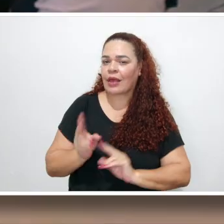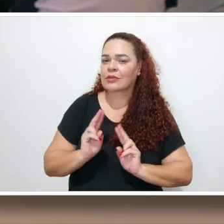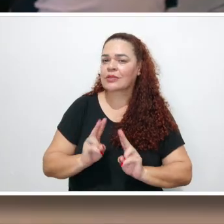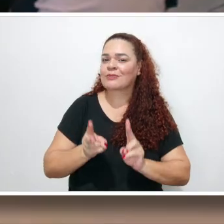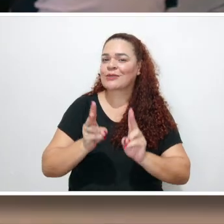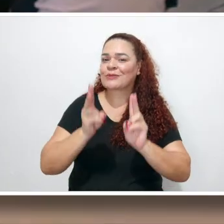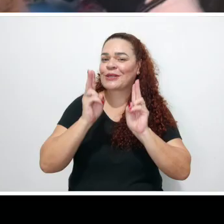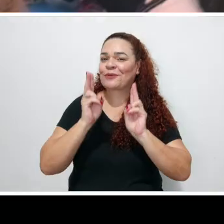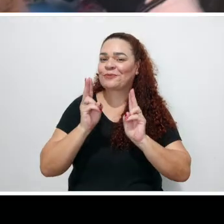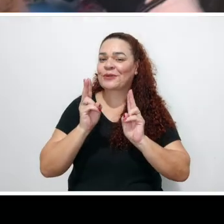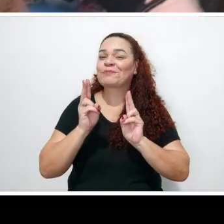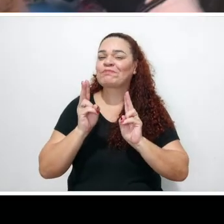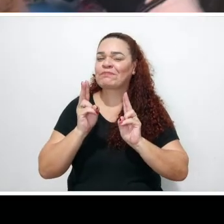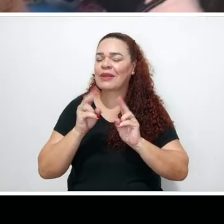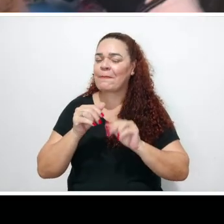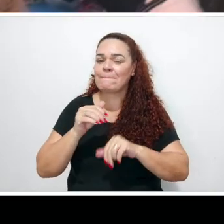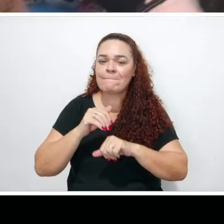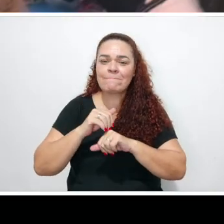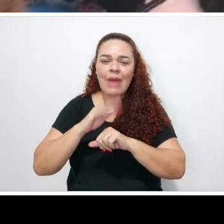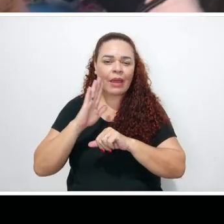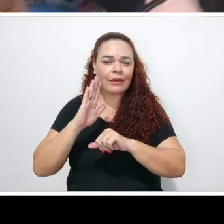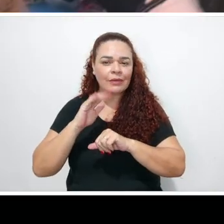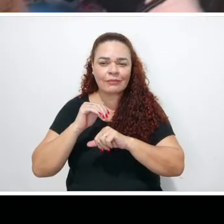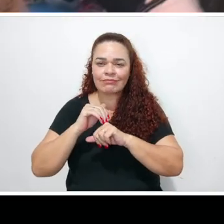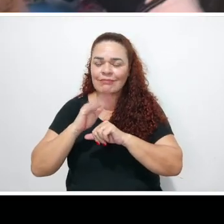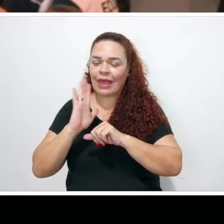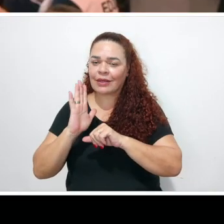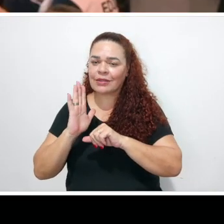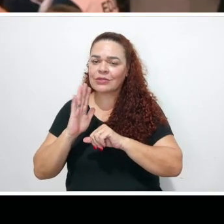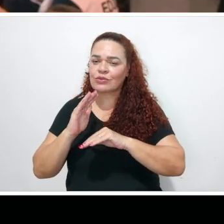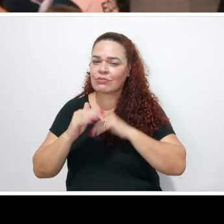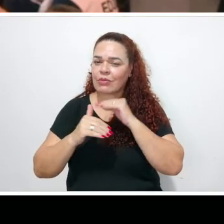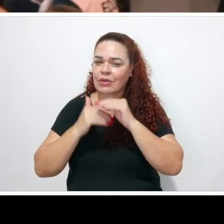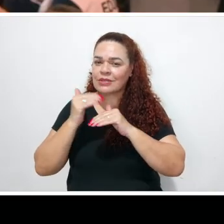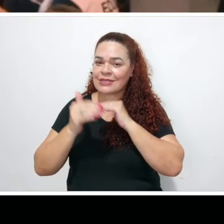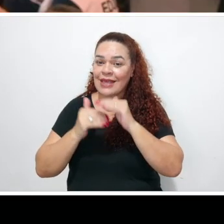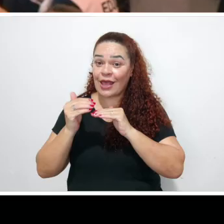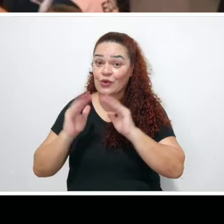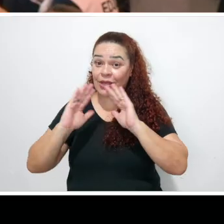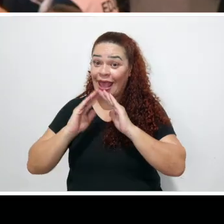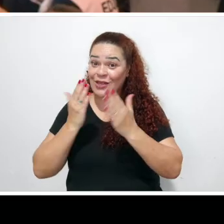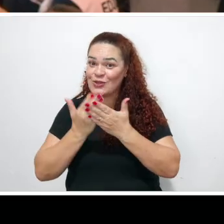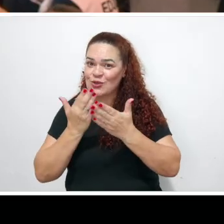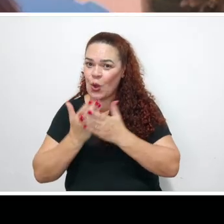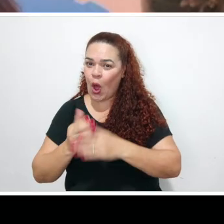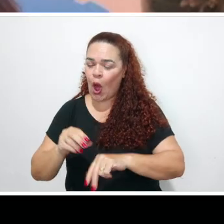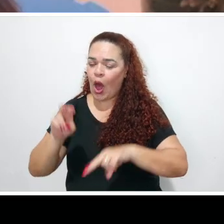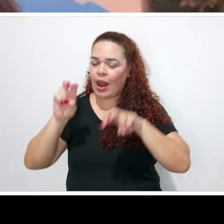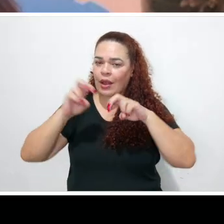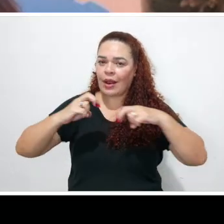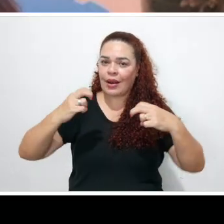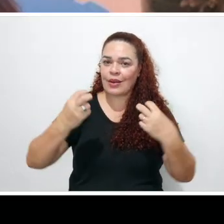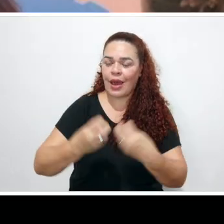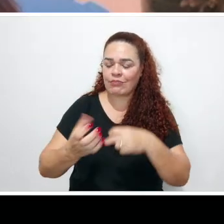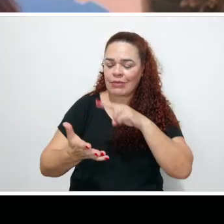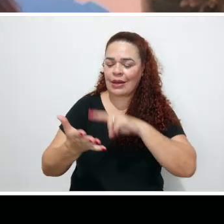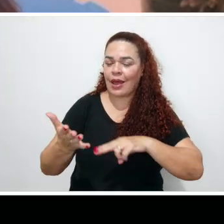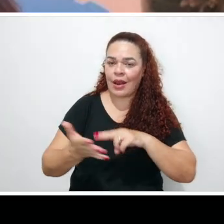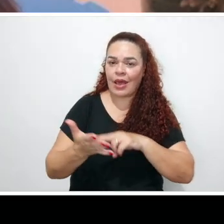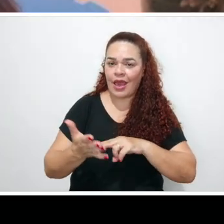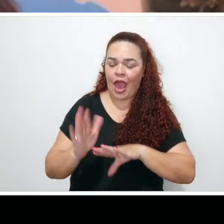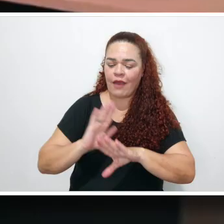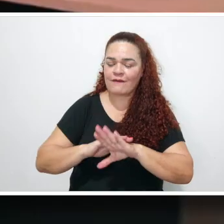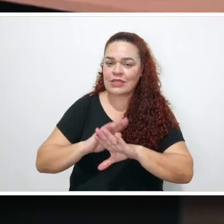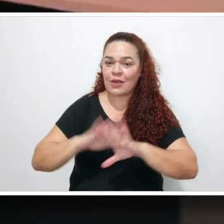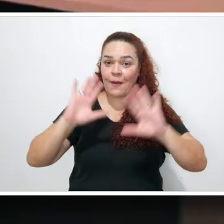atividades permanentes de leitura, mas fazer algo a mais, um processo onde toda a escola parasse para ler. Então,